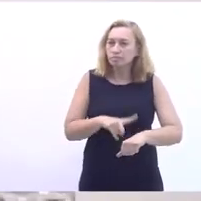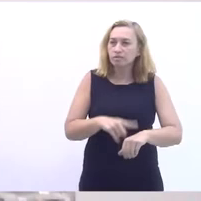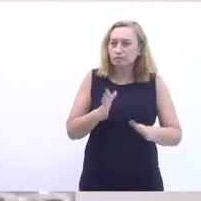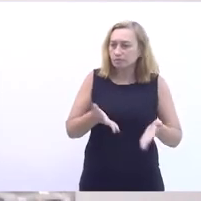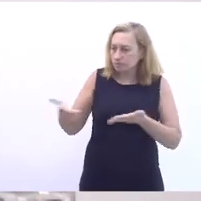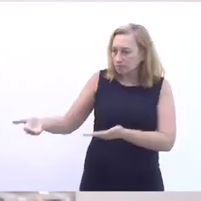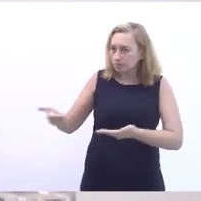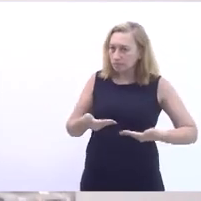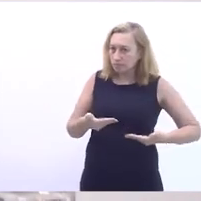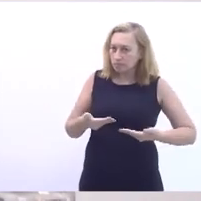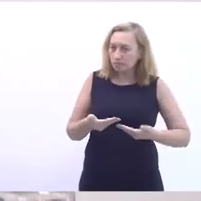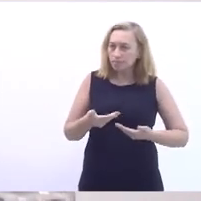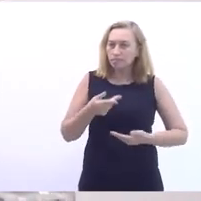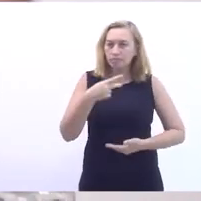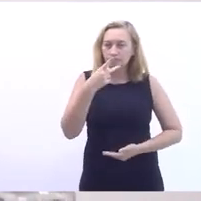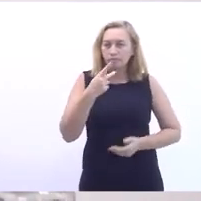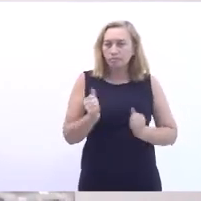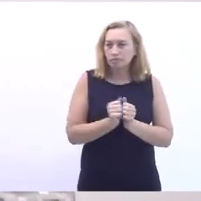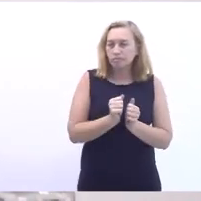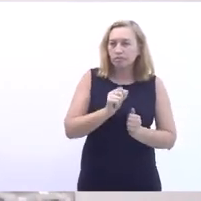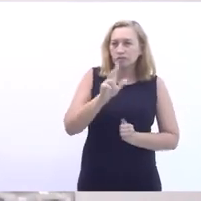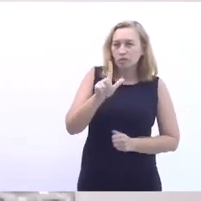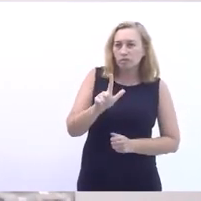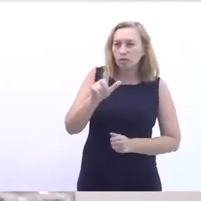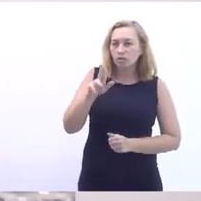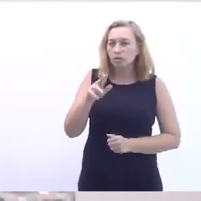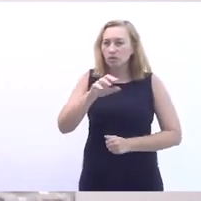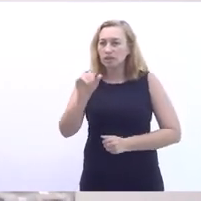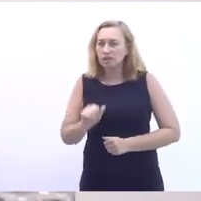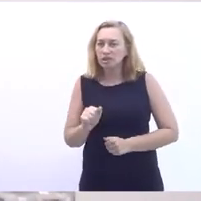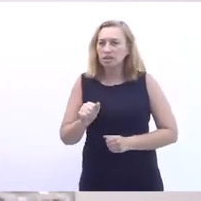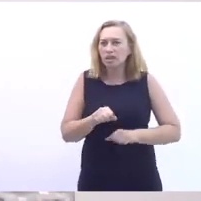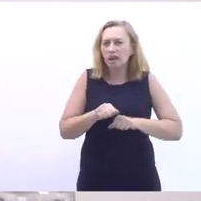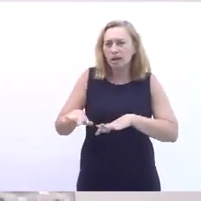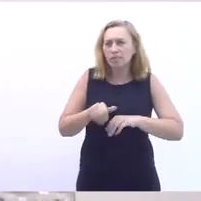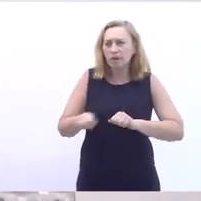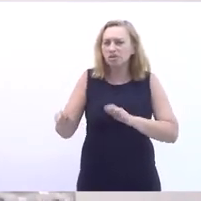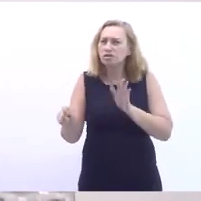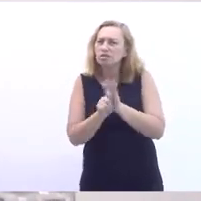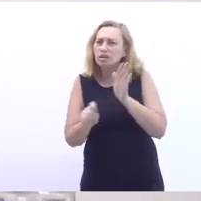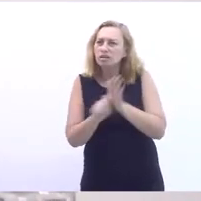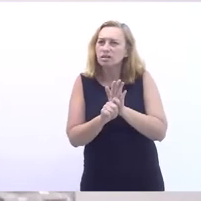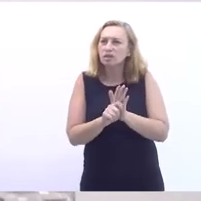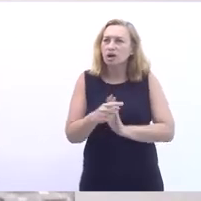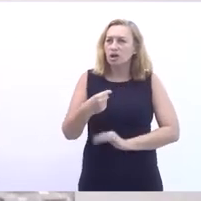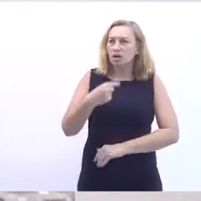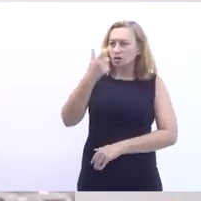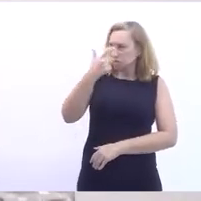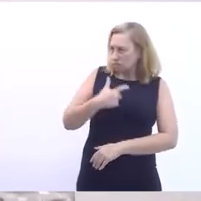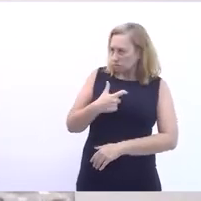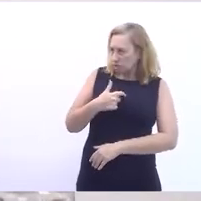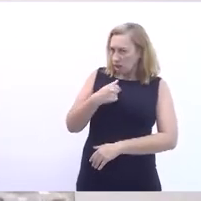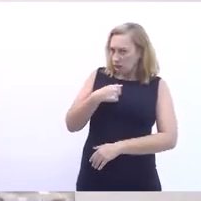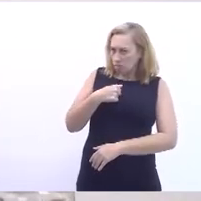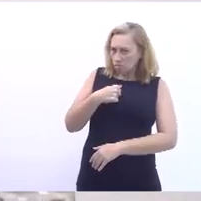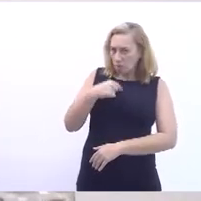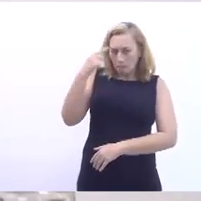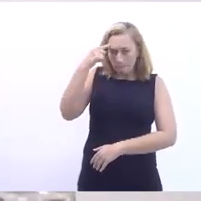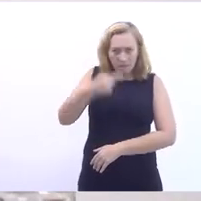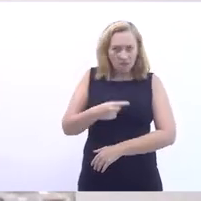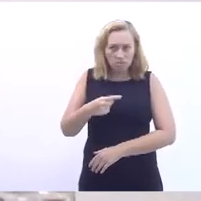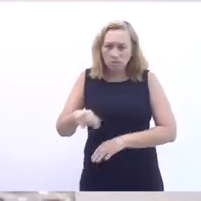fui convidado aqui para junto com a Luíza representar marcha da maconha né quero deixar claro que eu sou dono da marcha da